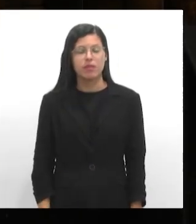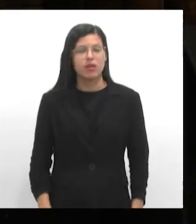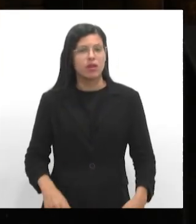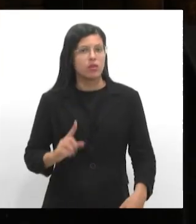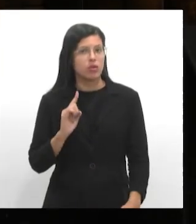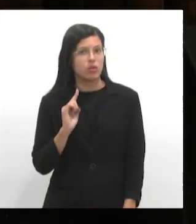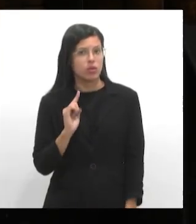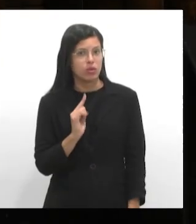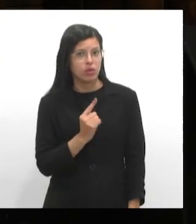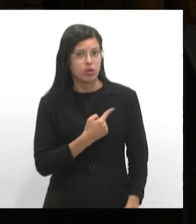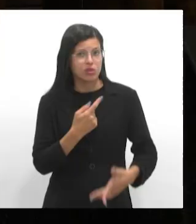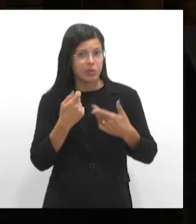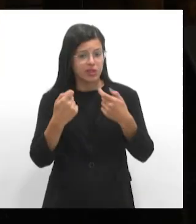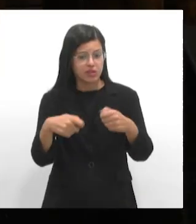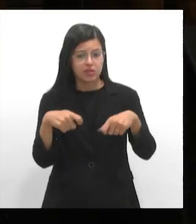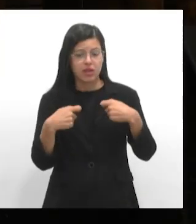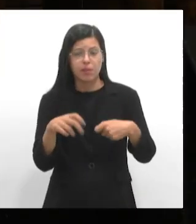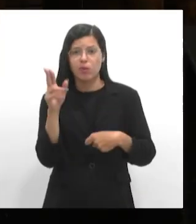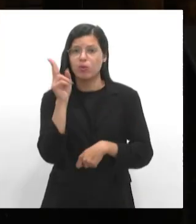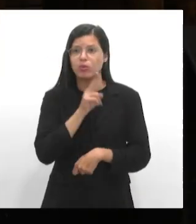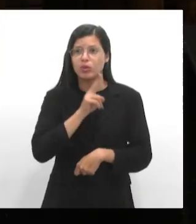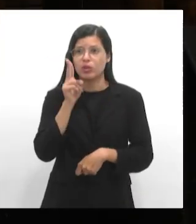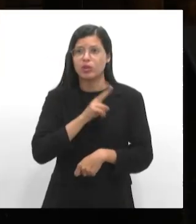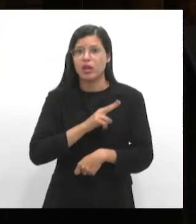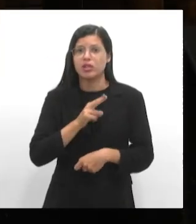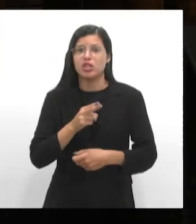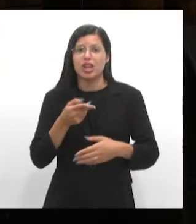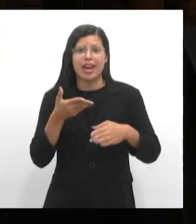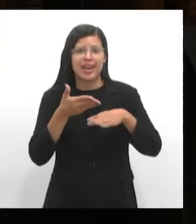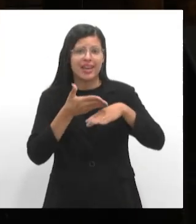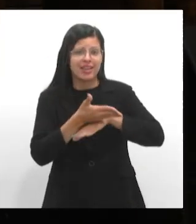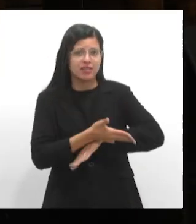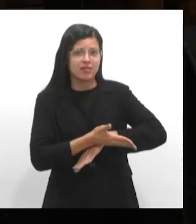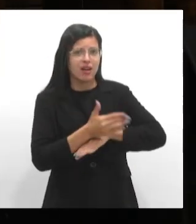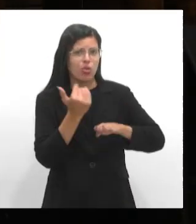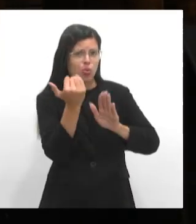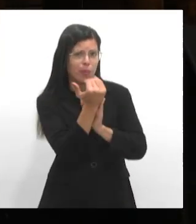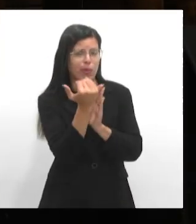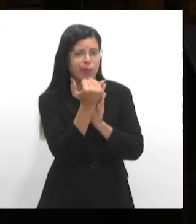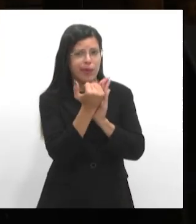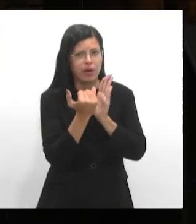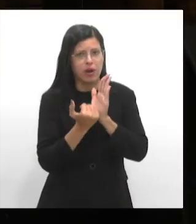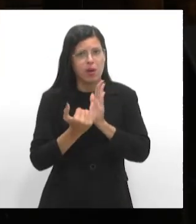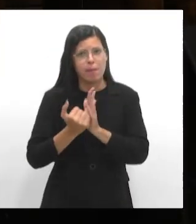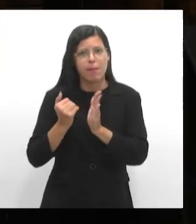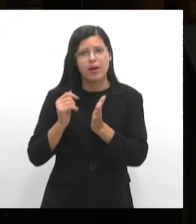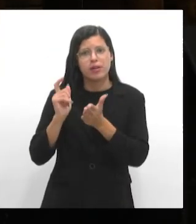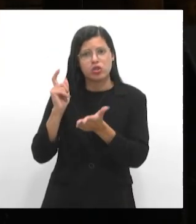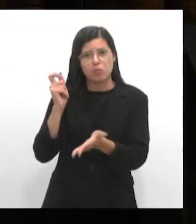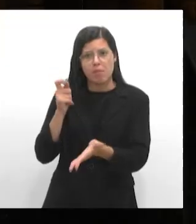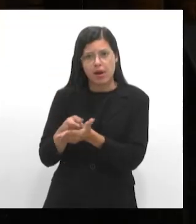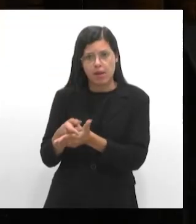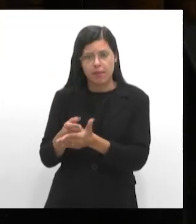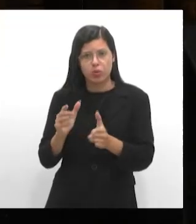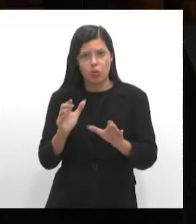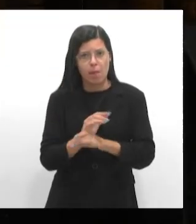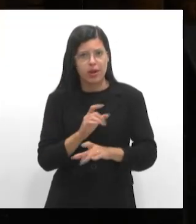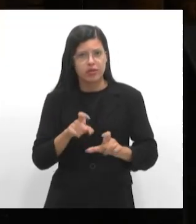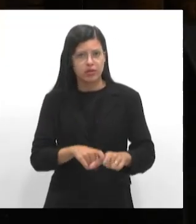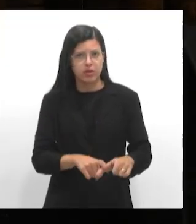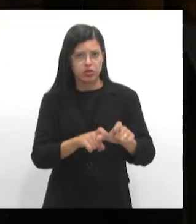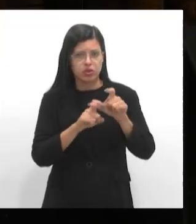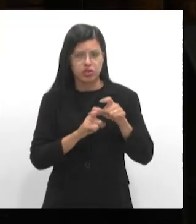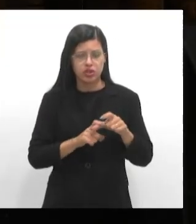Precisamos urgentemente aderir ao PROPAG, ao Programa de Pleno Pagamento das Dívidas